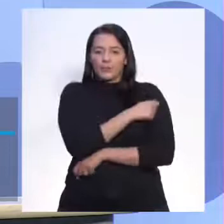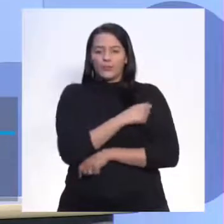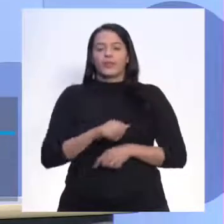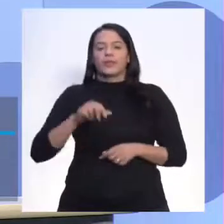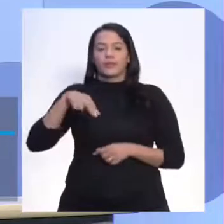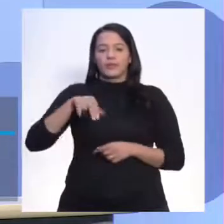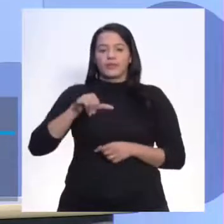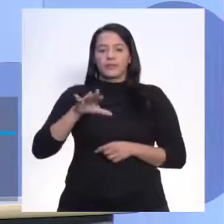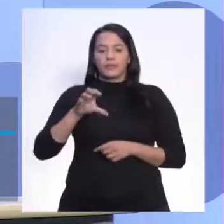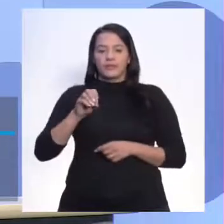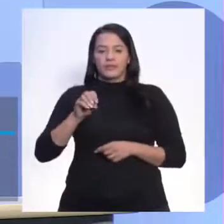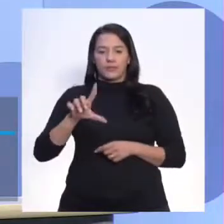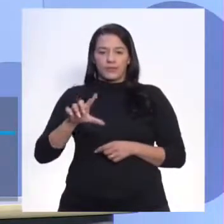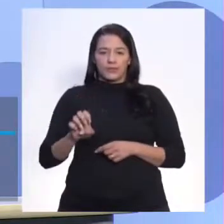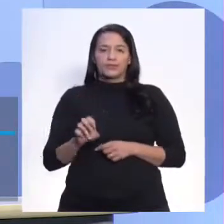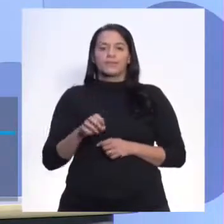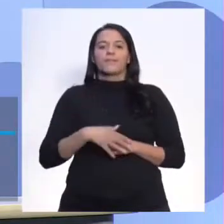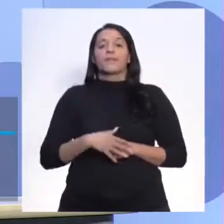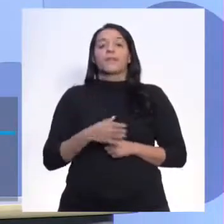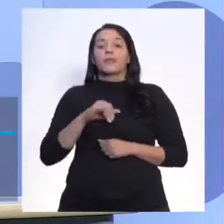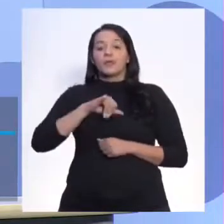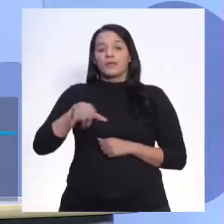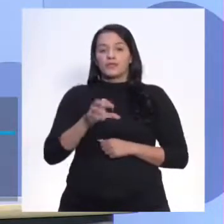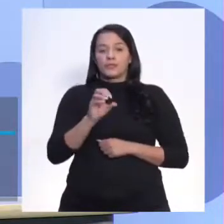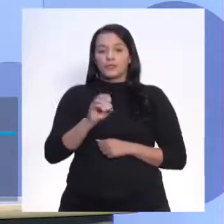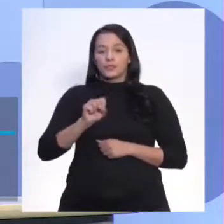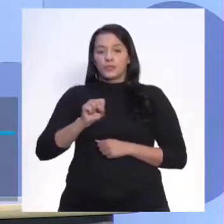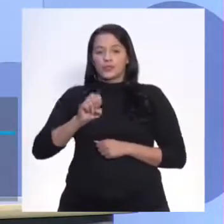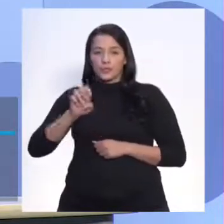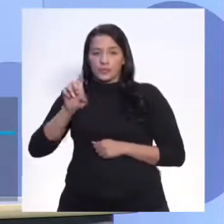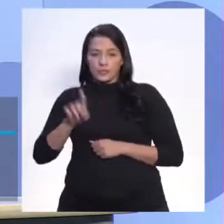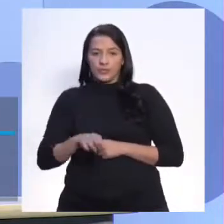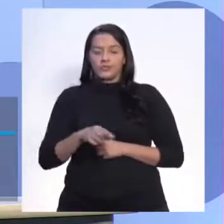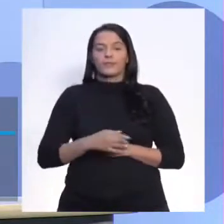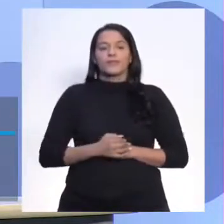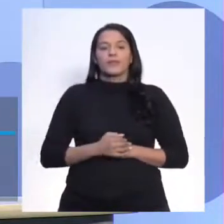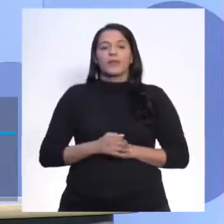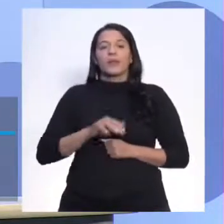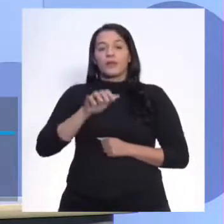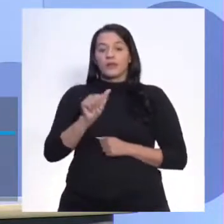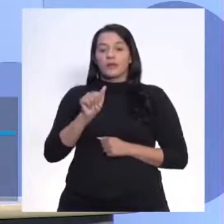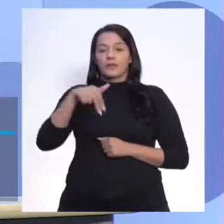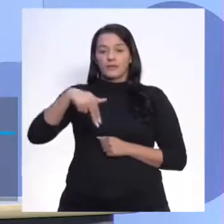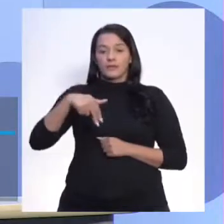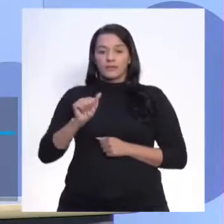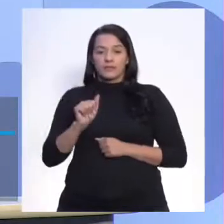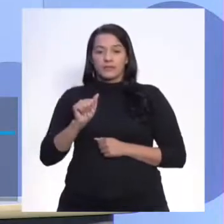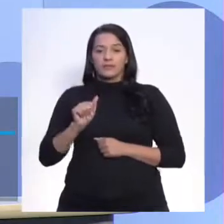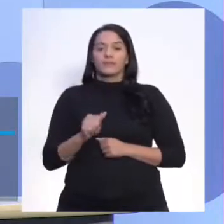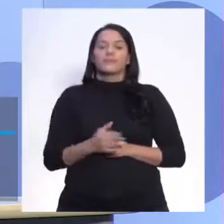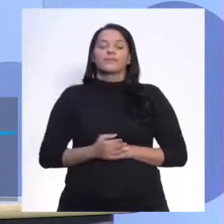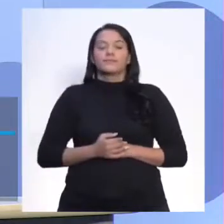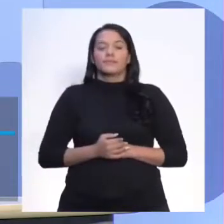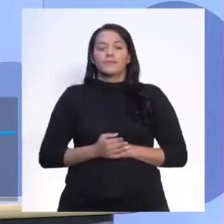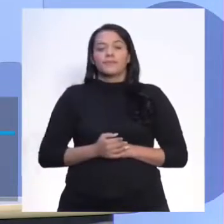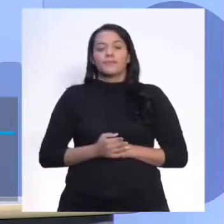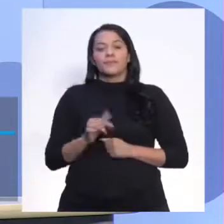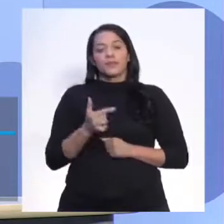da professora Maria José, José Estevão, do professor André Luiz, Ana Júlia e Caiane, do professor